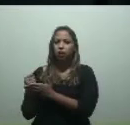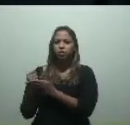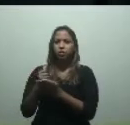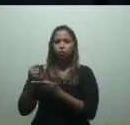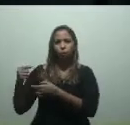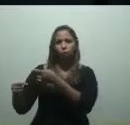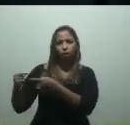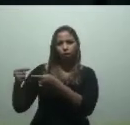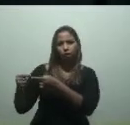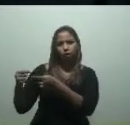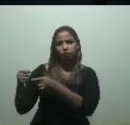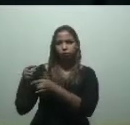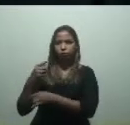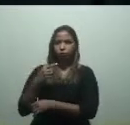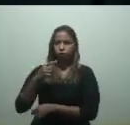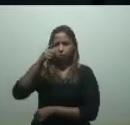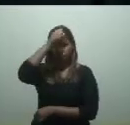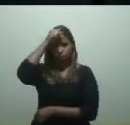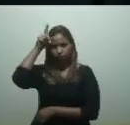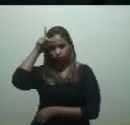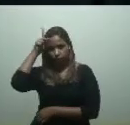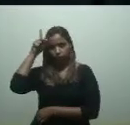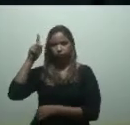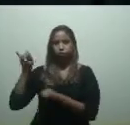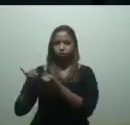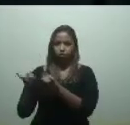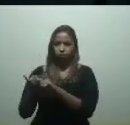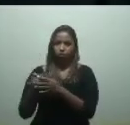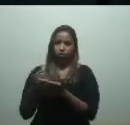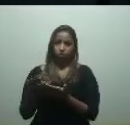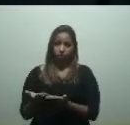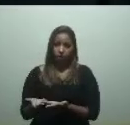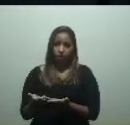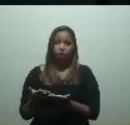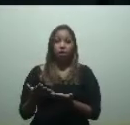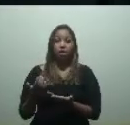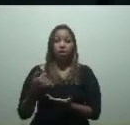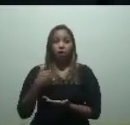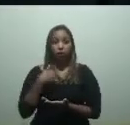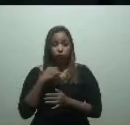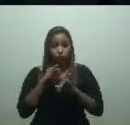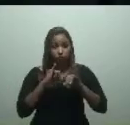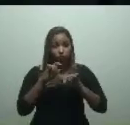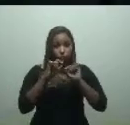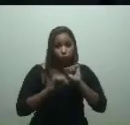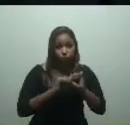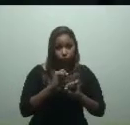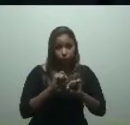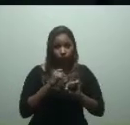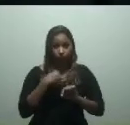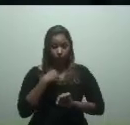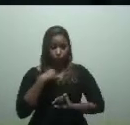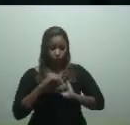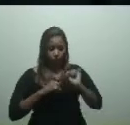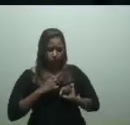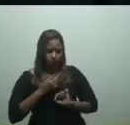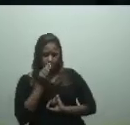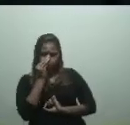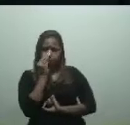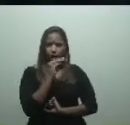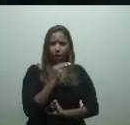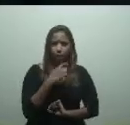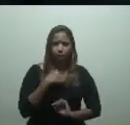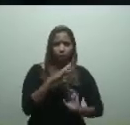destacar que tal incompatibilidade neste momento não é uma renúncia tácita ou expressa do direito